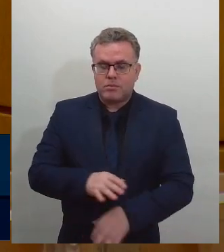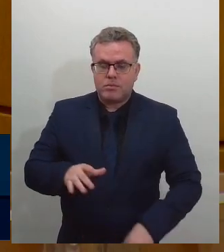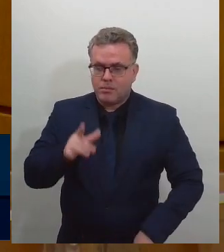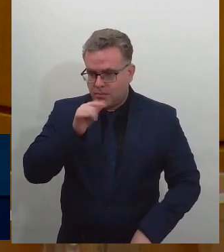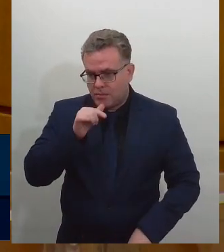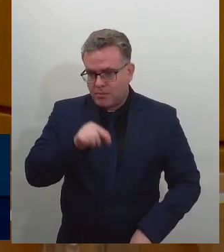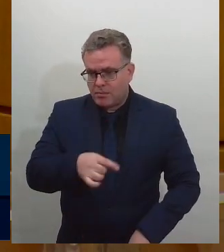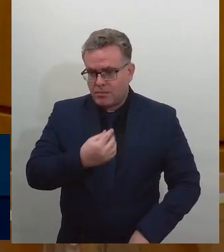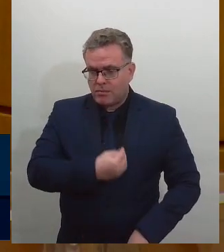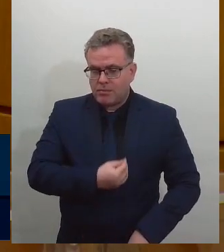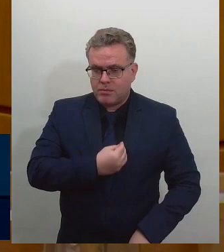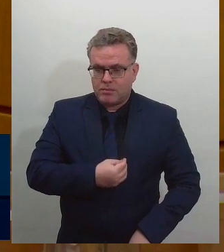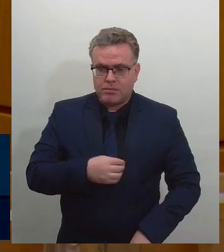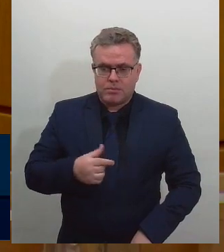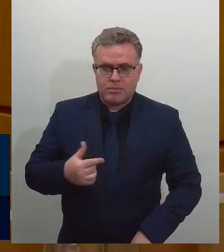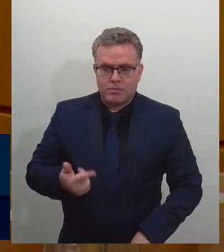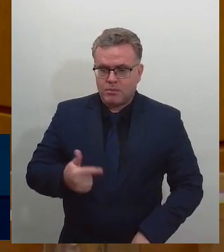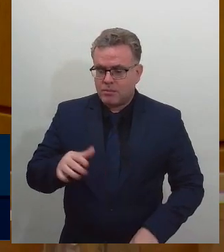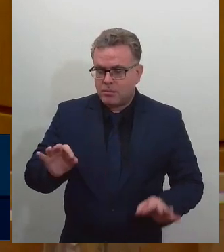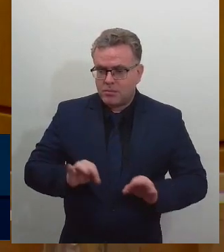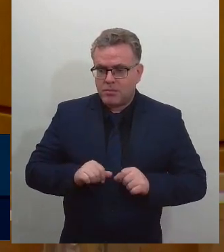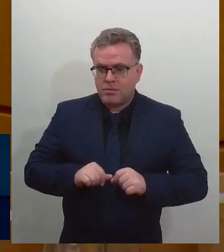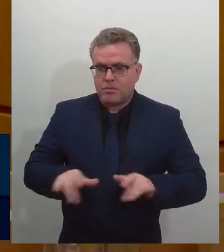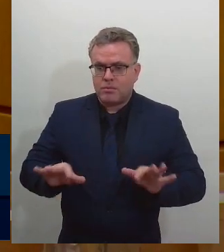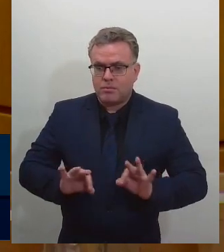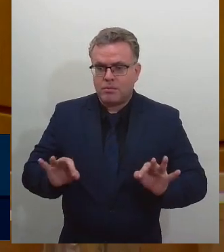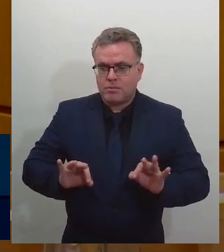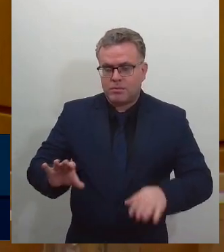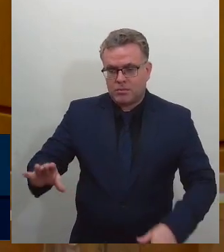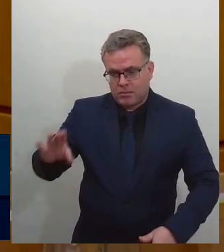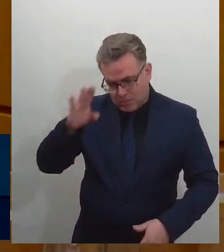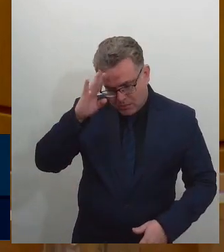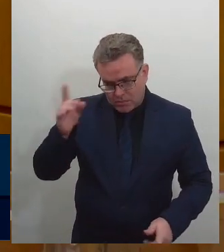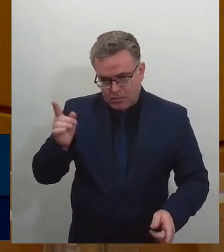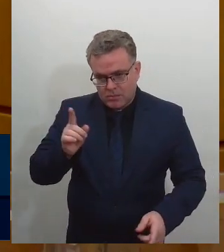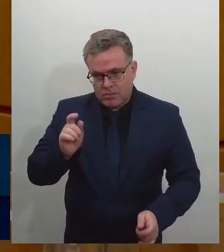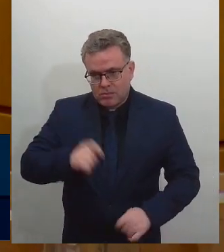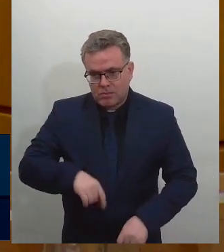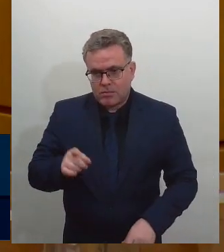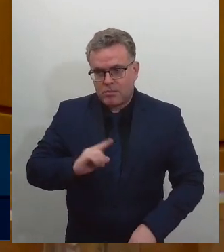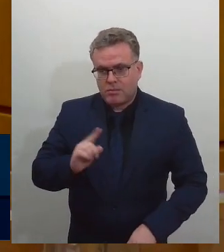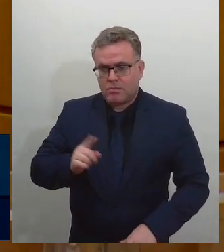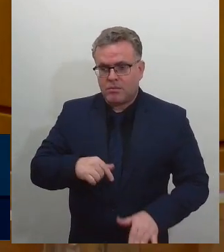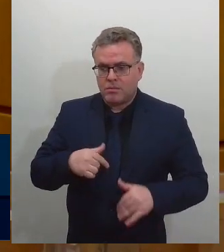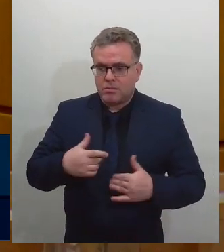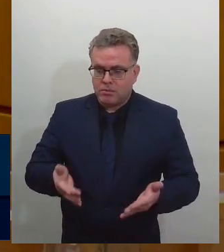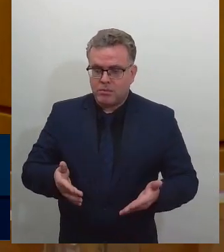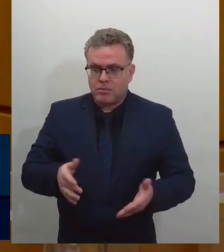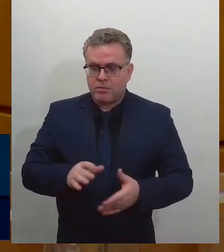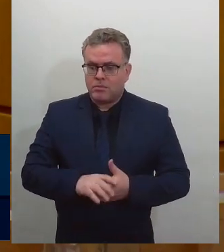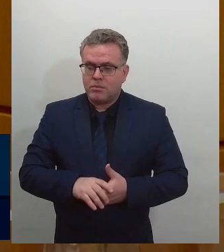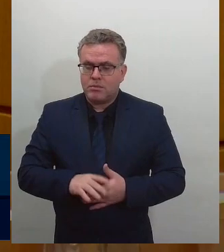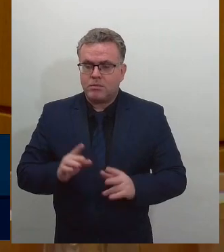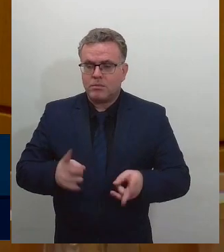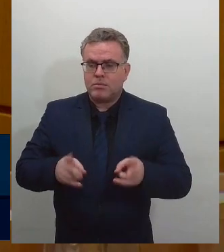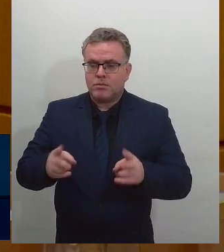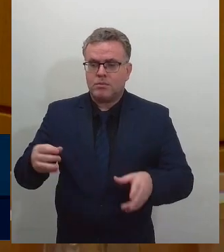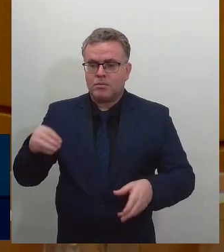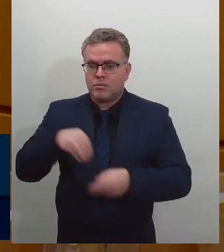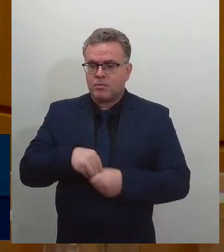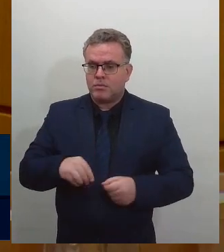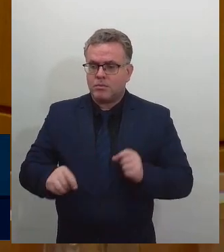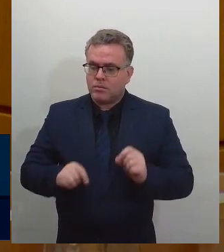o exército não pode levar, a defesa civil não pode levar, porque para dentro do encaminhamento